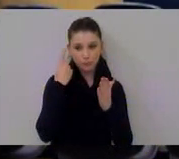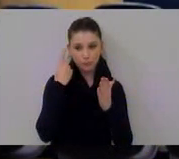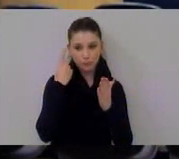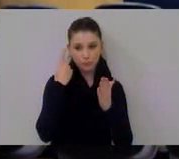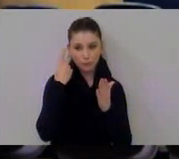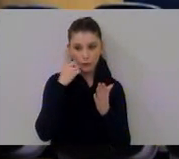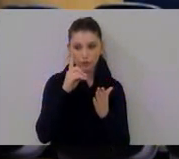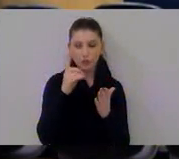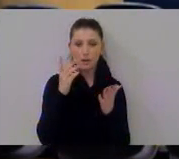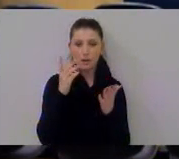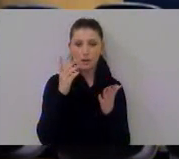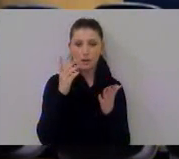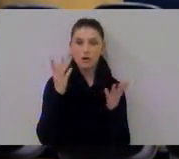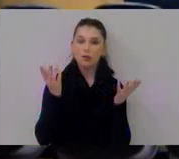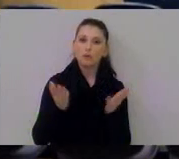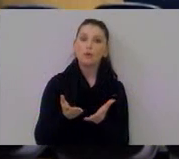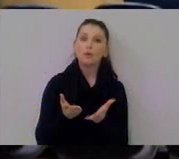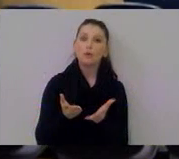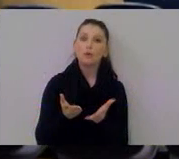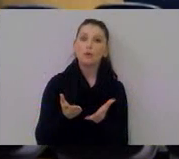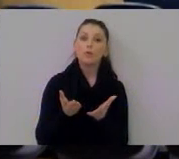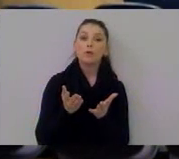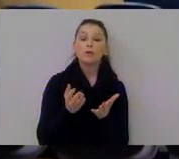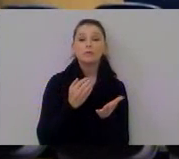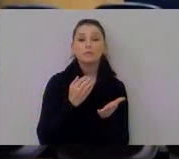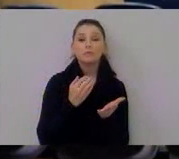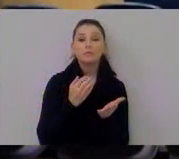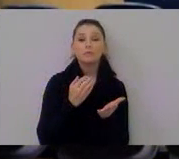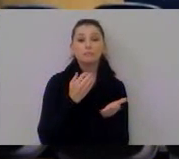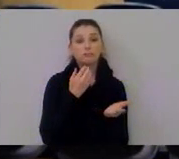para que faça a leitura das matérias.